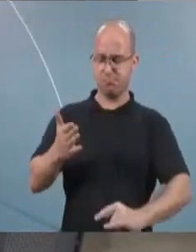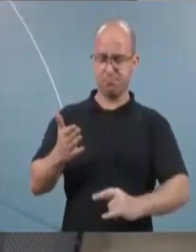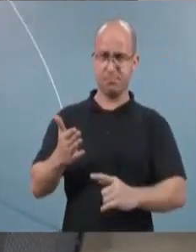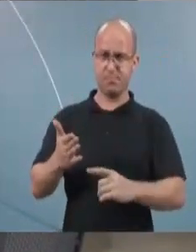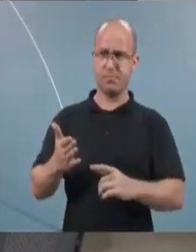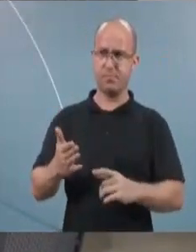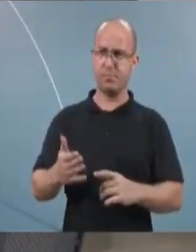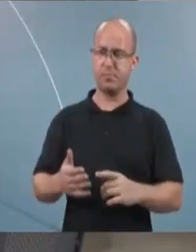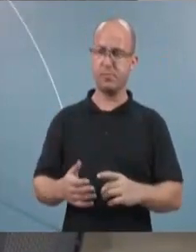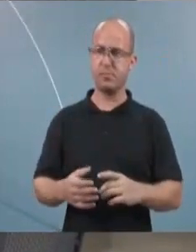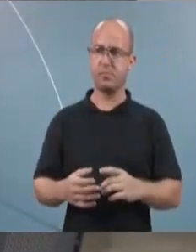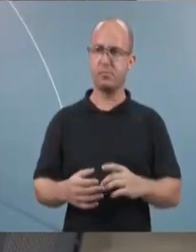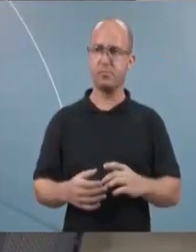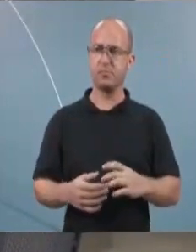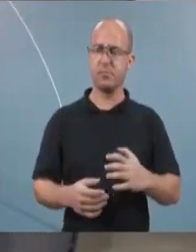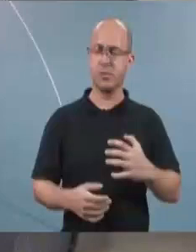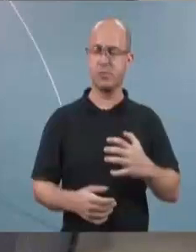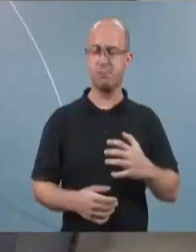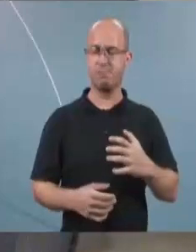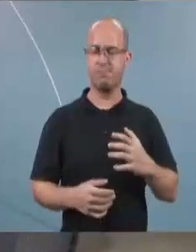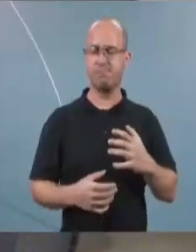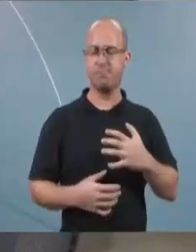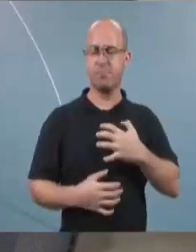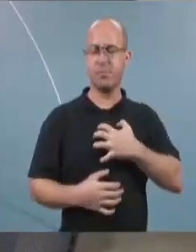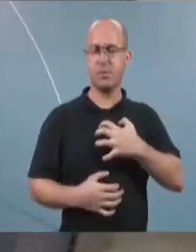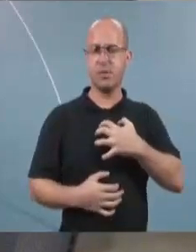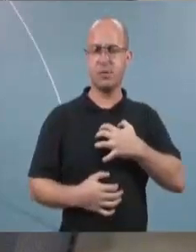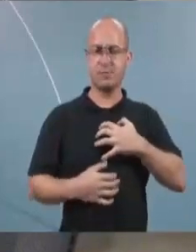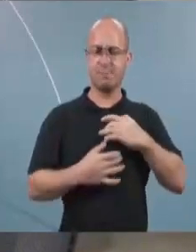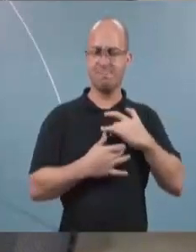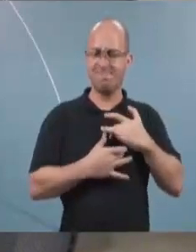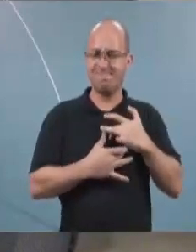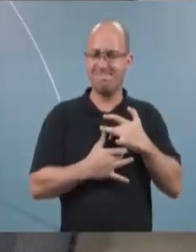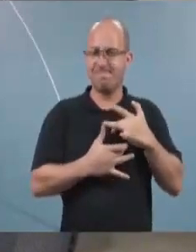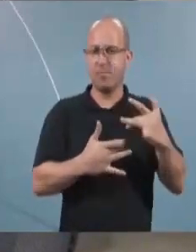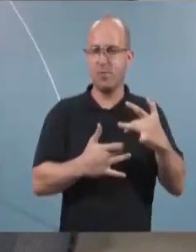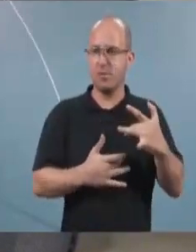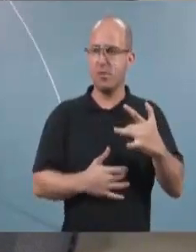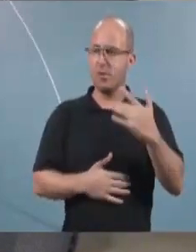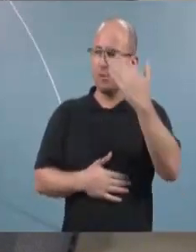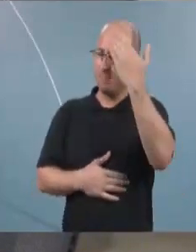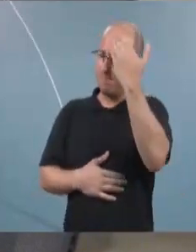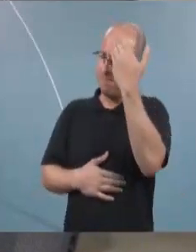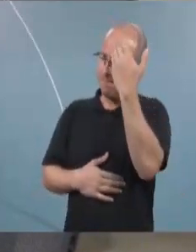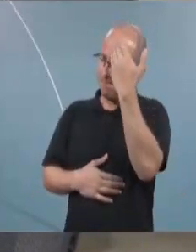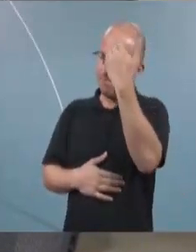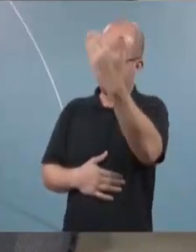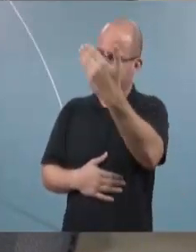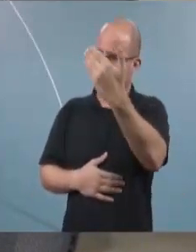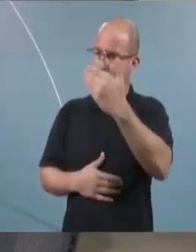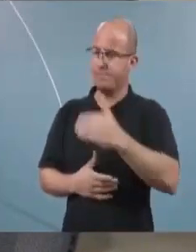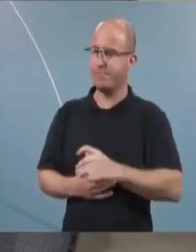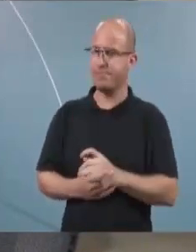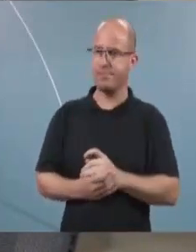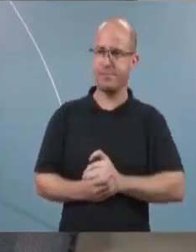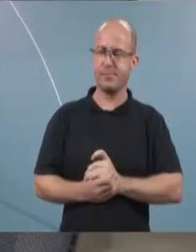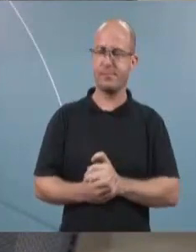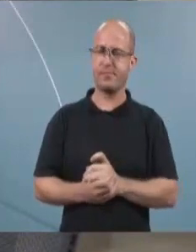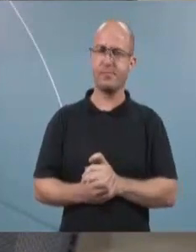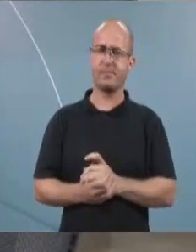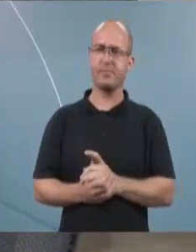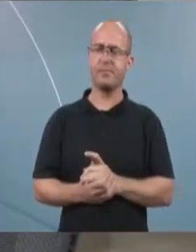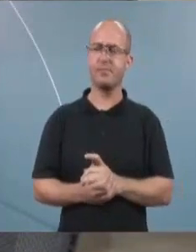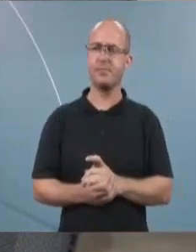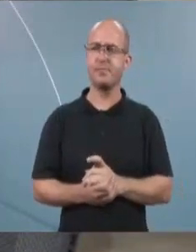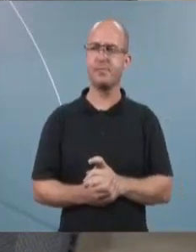e isso seria um gesto é um gesto de muita solidariedade eu quero muito grata né e dizer que